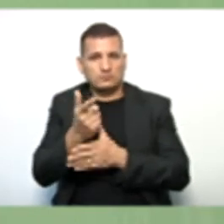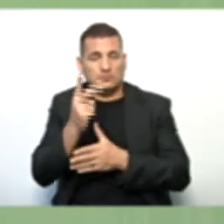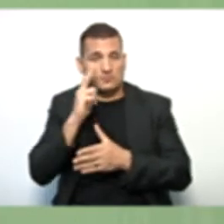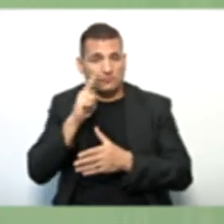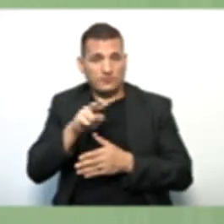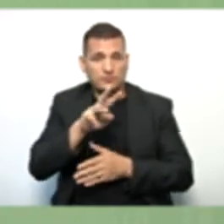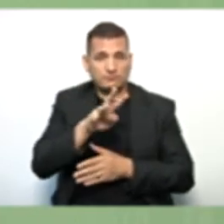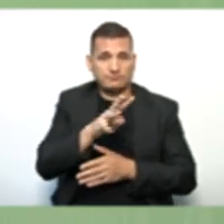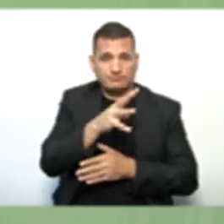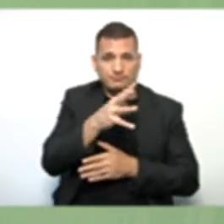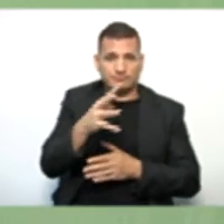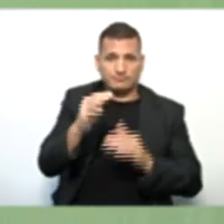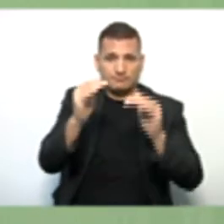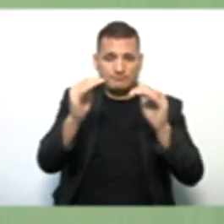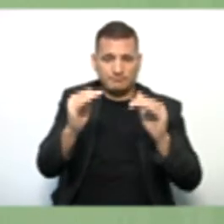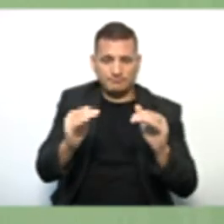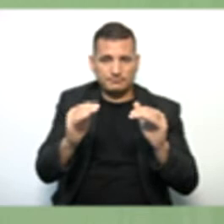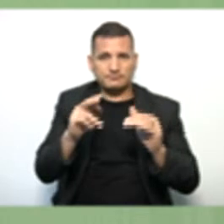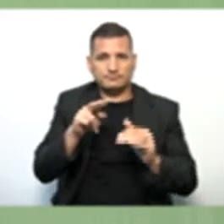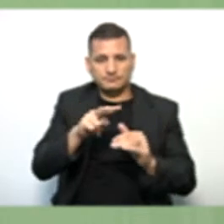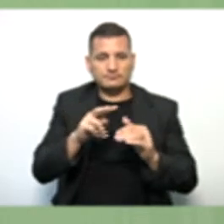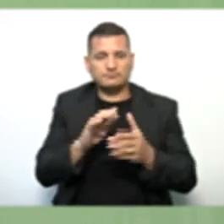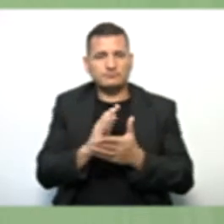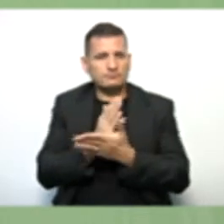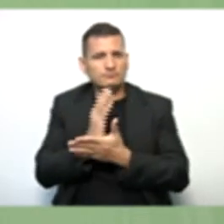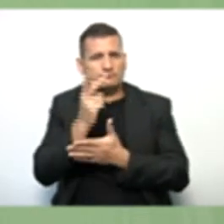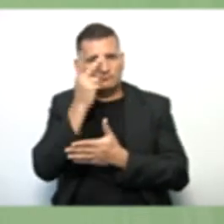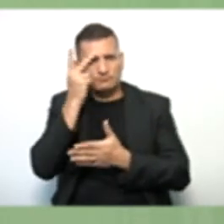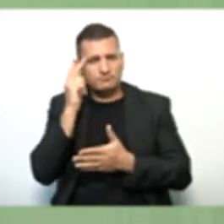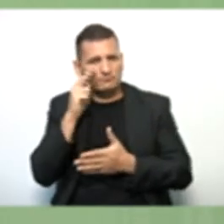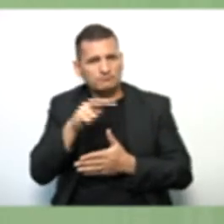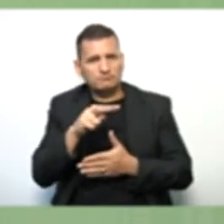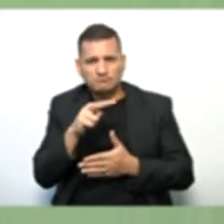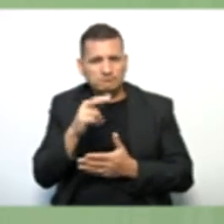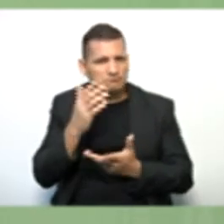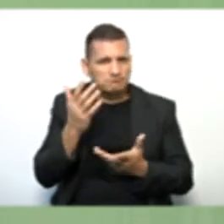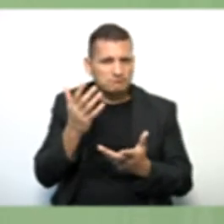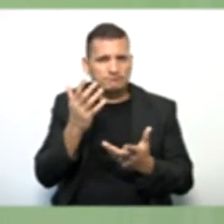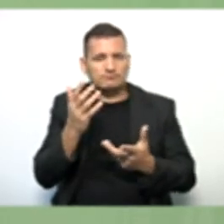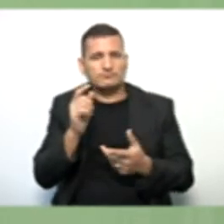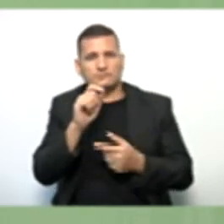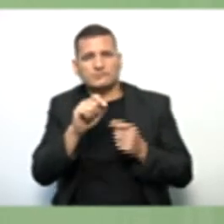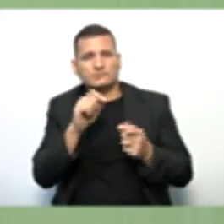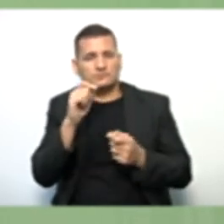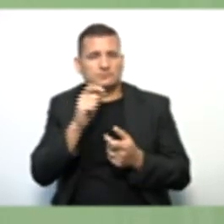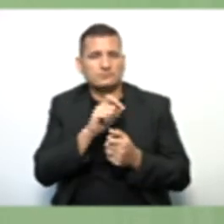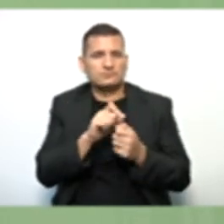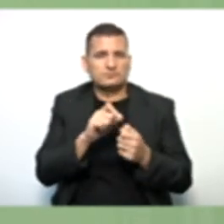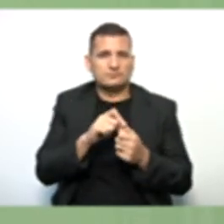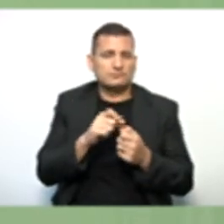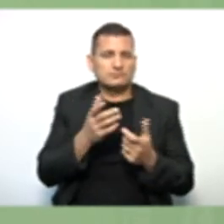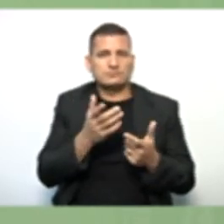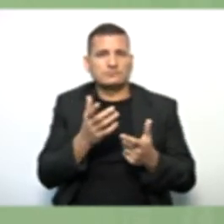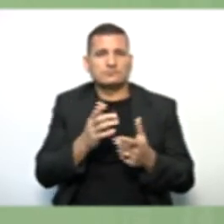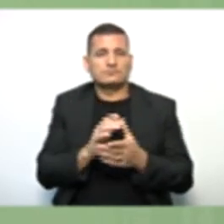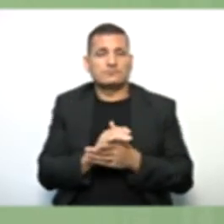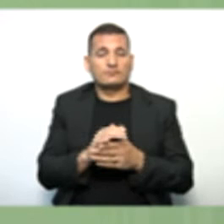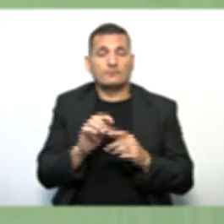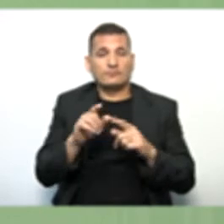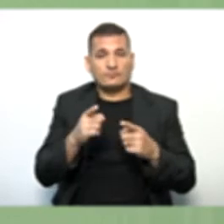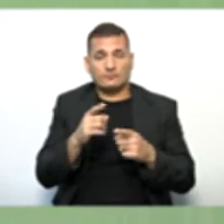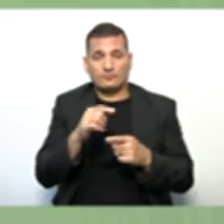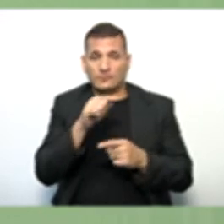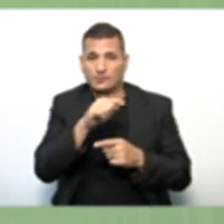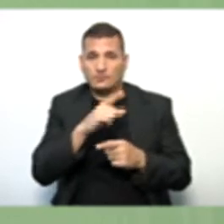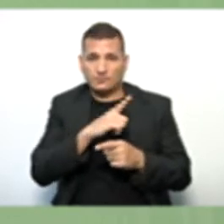abaixo. Quando eu coloquei isso daqui, muita gente já ficou meio assim, não conseguiu meio que fazer, ficou com medo. Mas pessoal, quando a gente tem